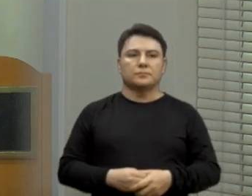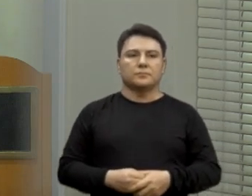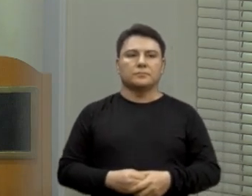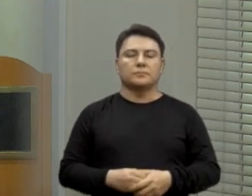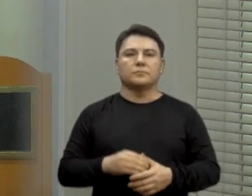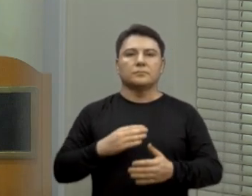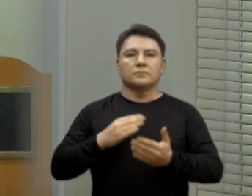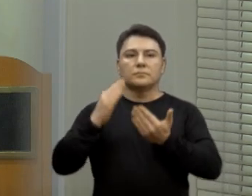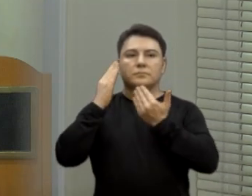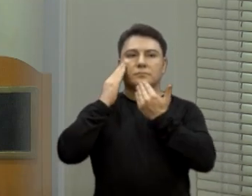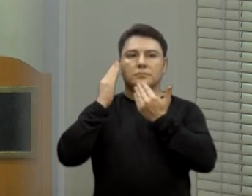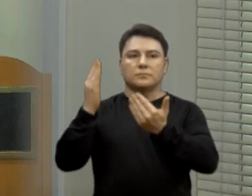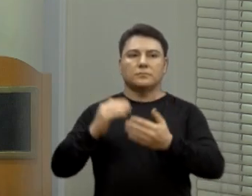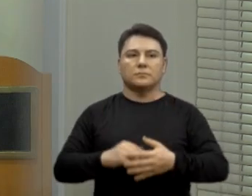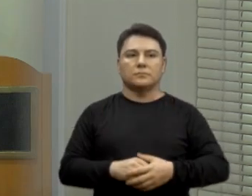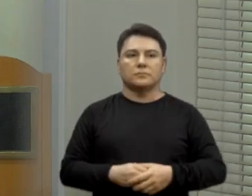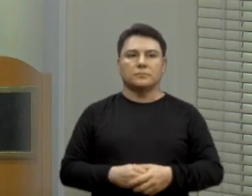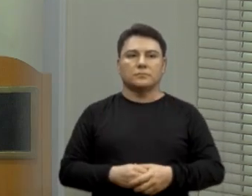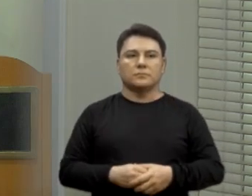Muito obrigado.